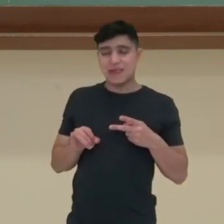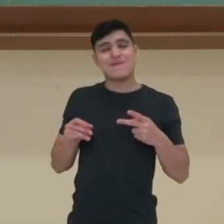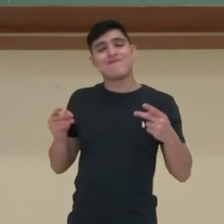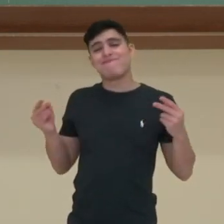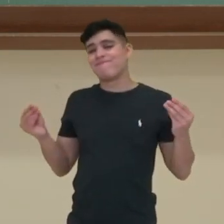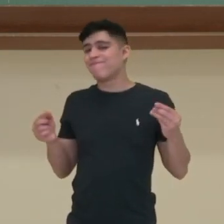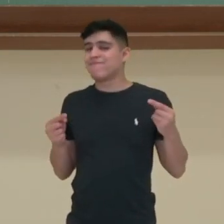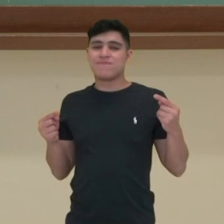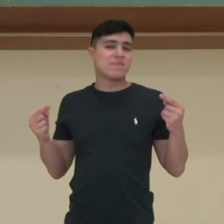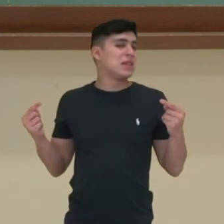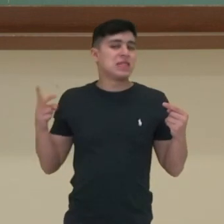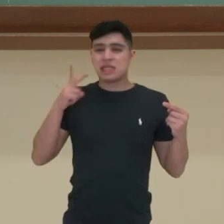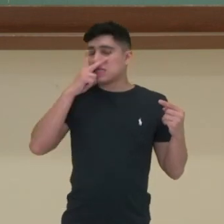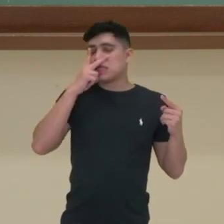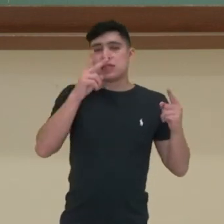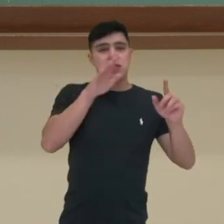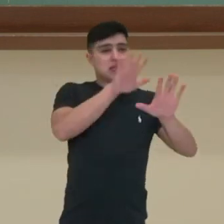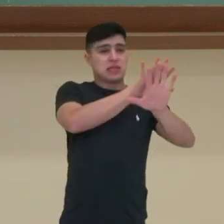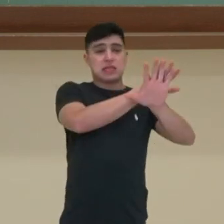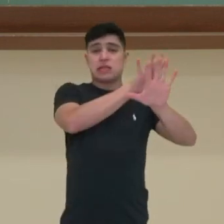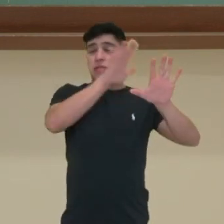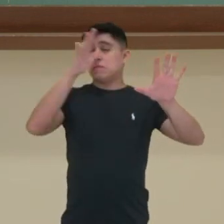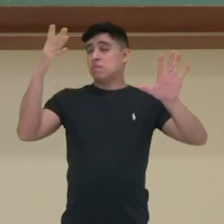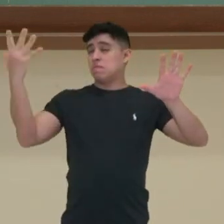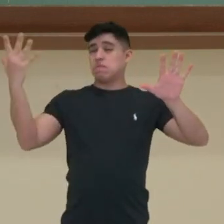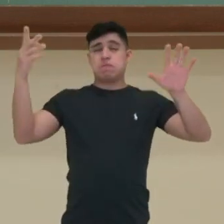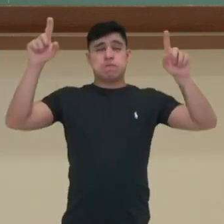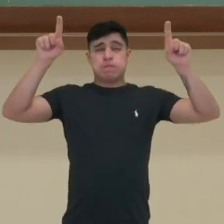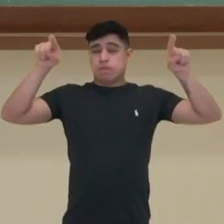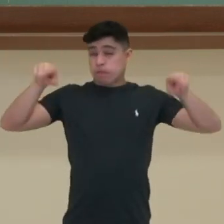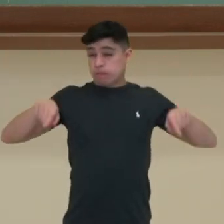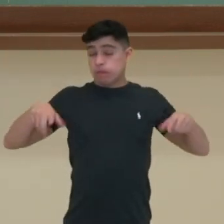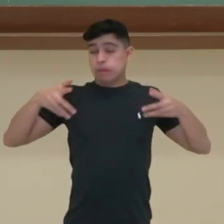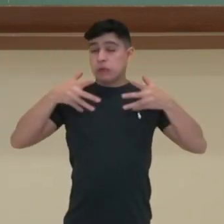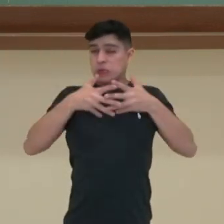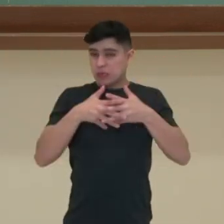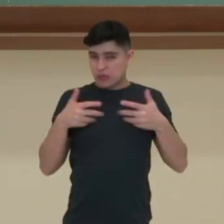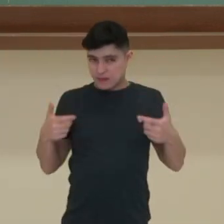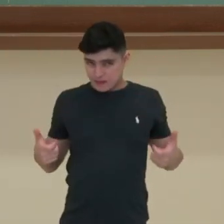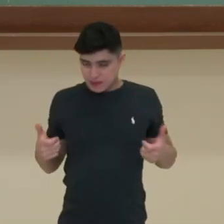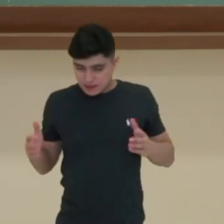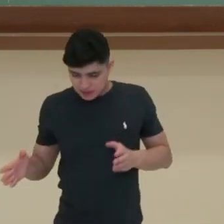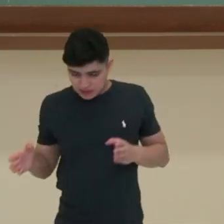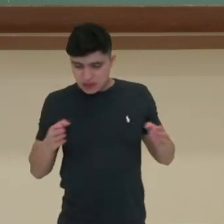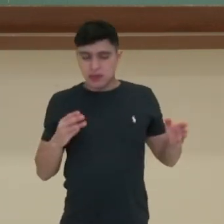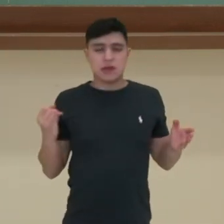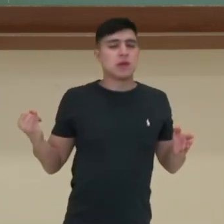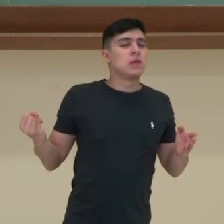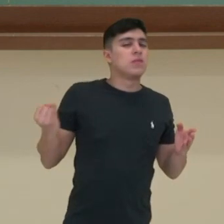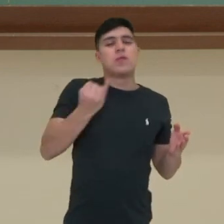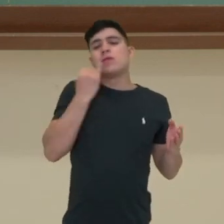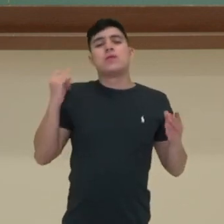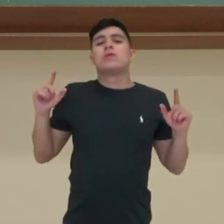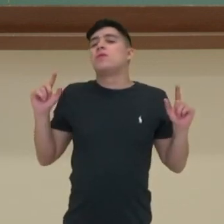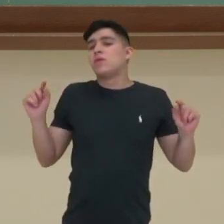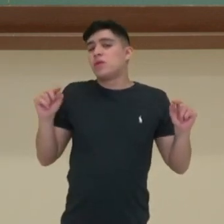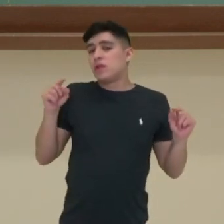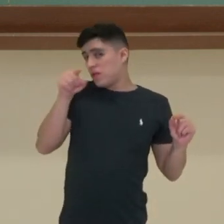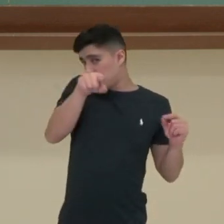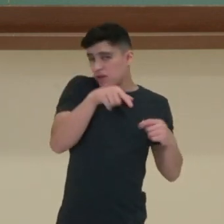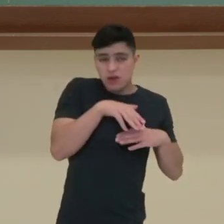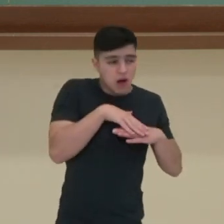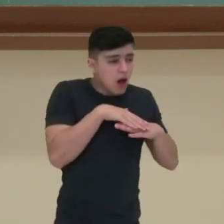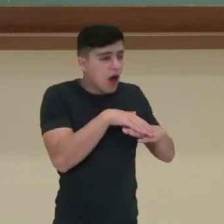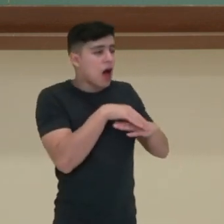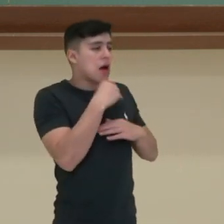se aplica, já fica um pouquinho mais complicado de você fazer. Gente, o que é importante aqui? Que você converse com o teu